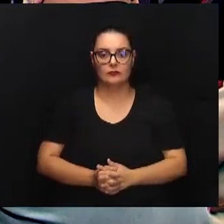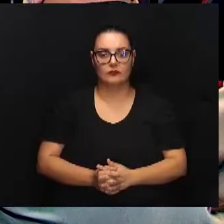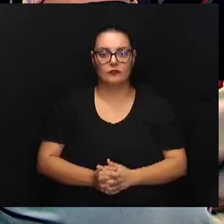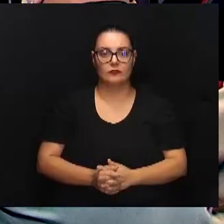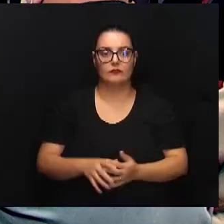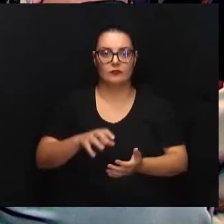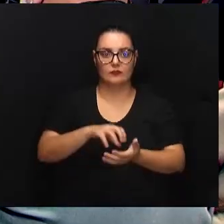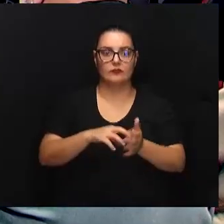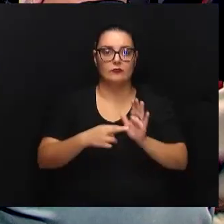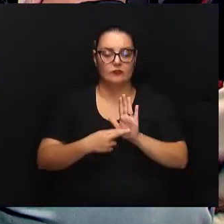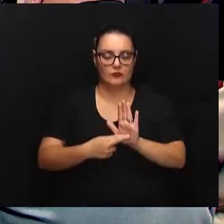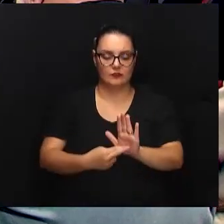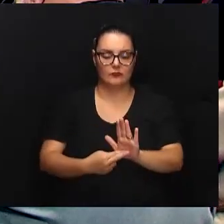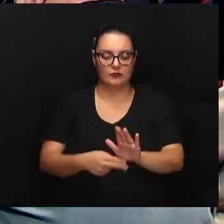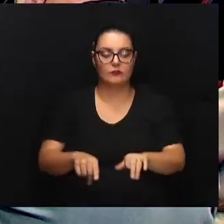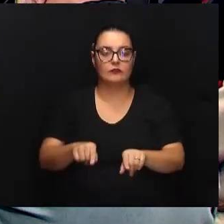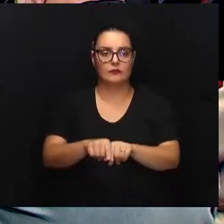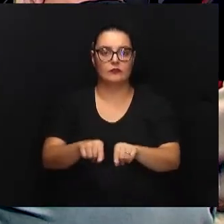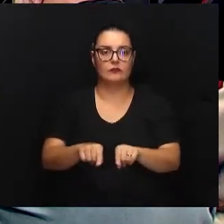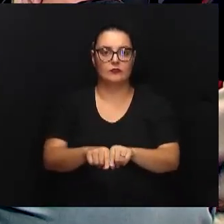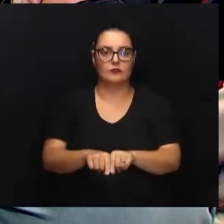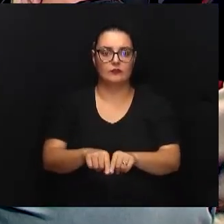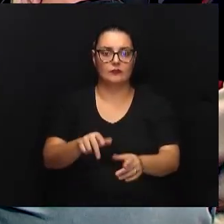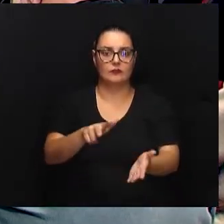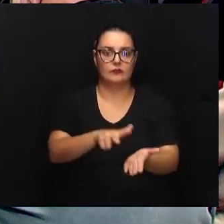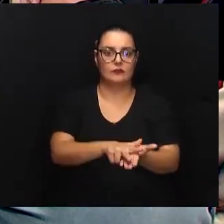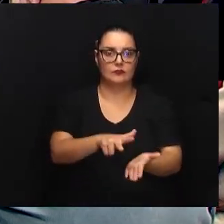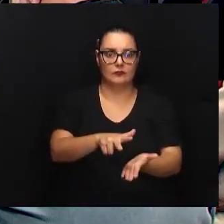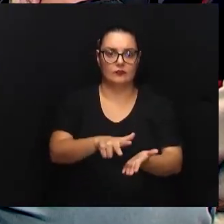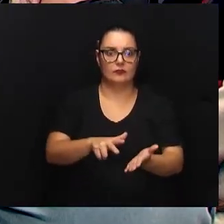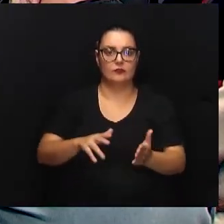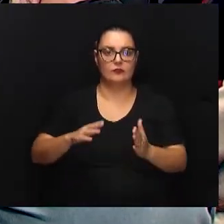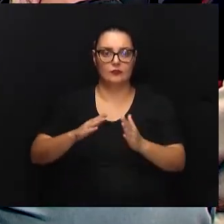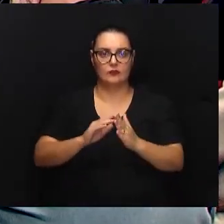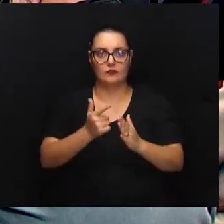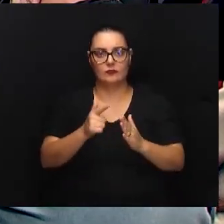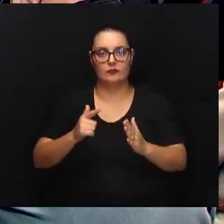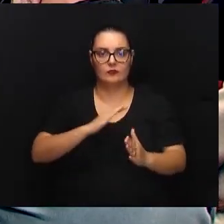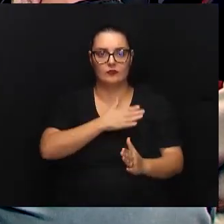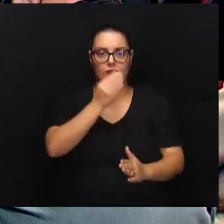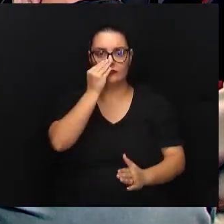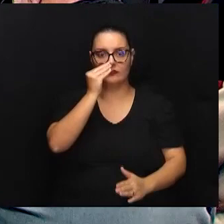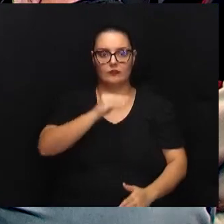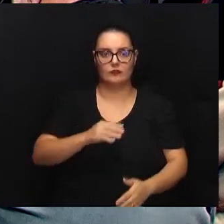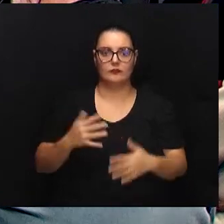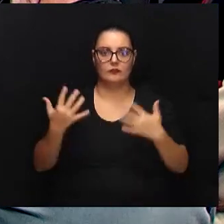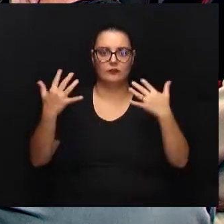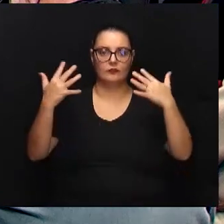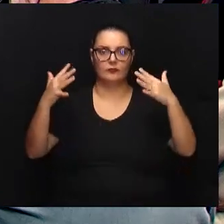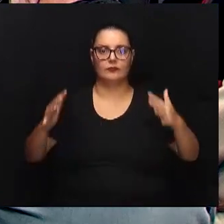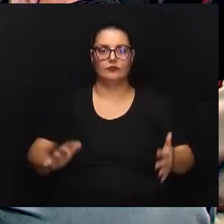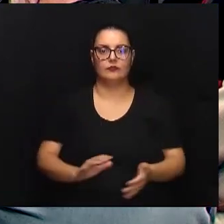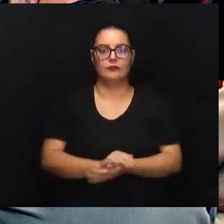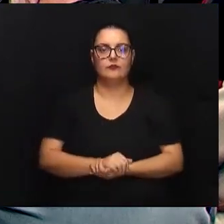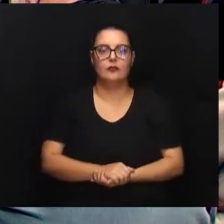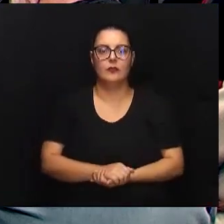e dialogar pelo centro de referência e também a regularização da Casa Sem